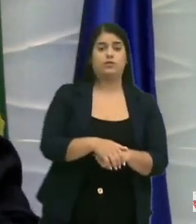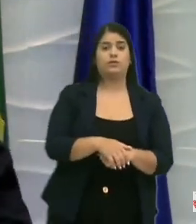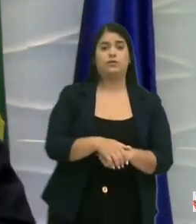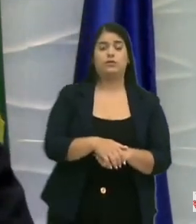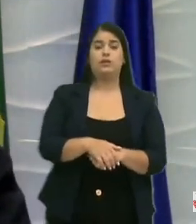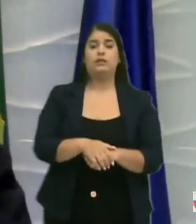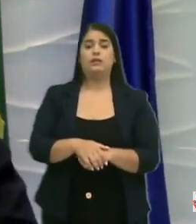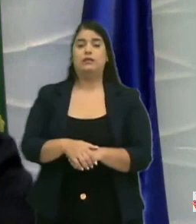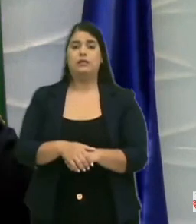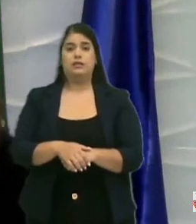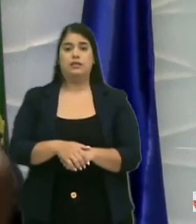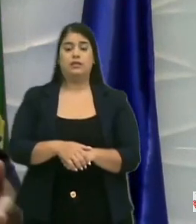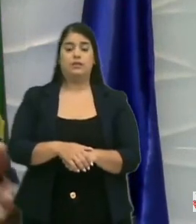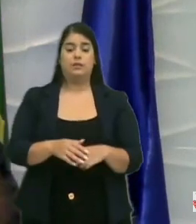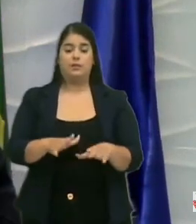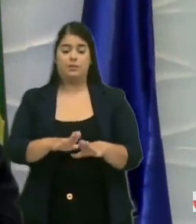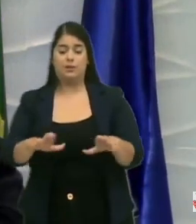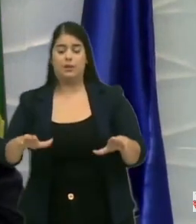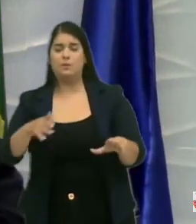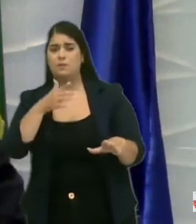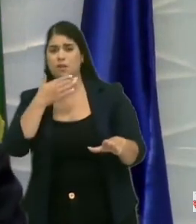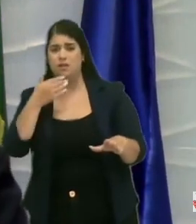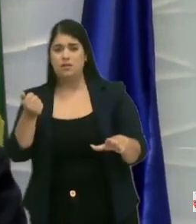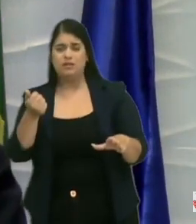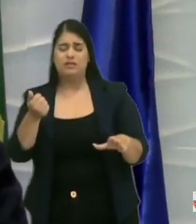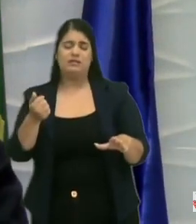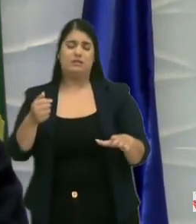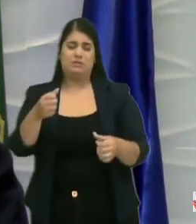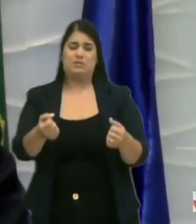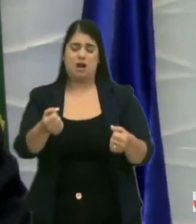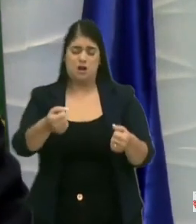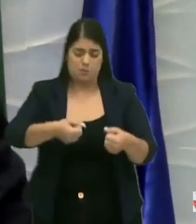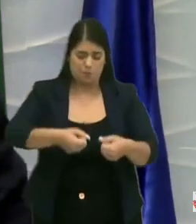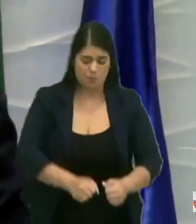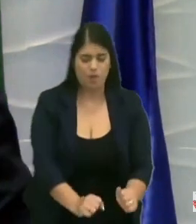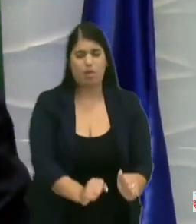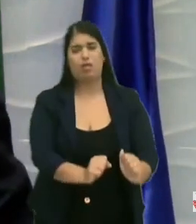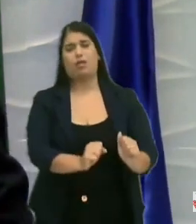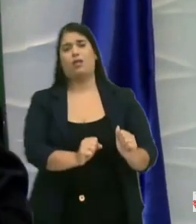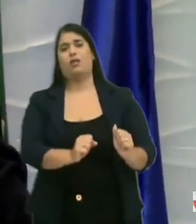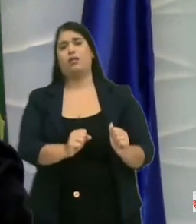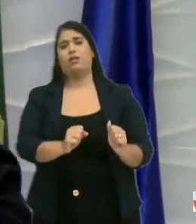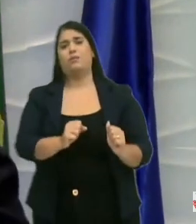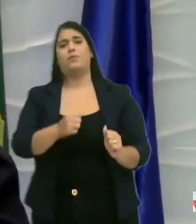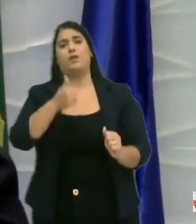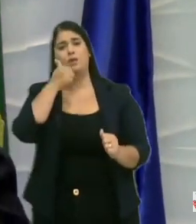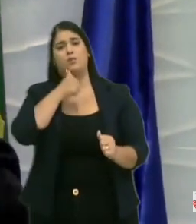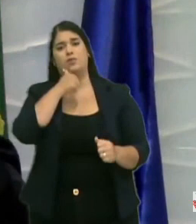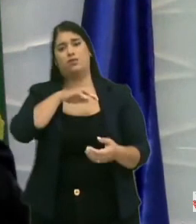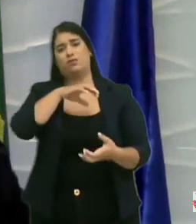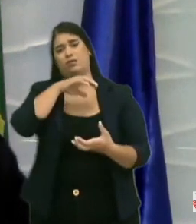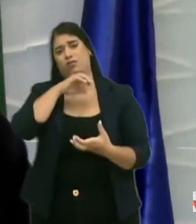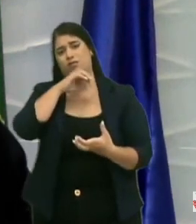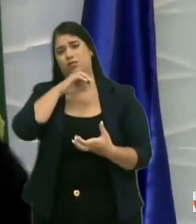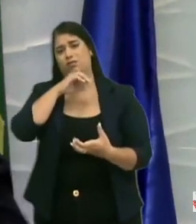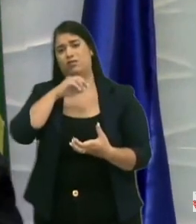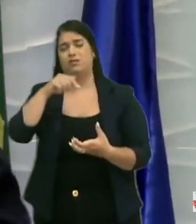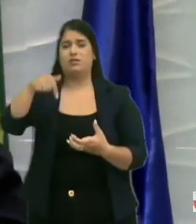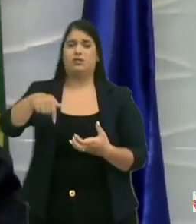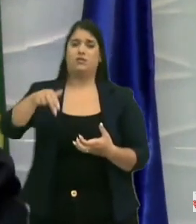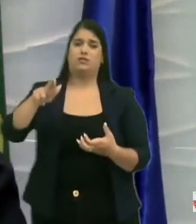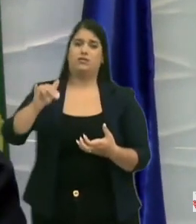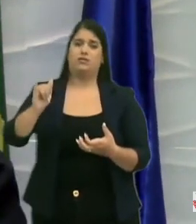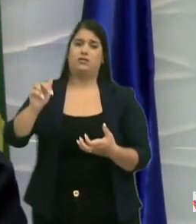estava mais enxuto. Atolou de novo. E é uma senhora que ela faz, está fazendo